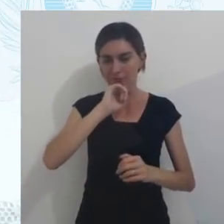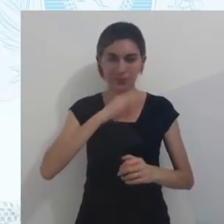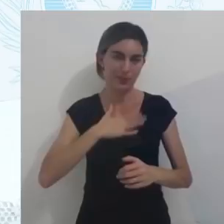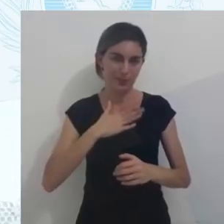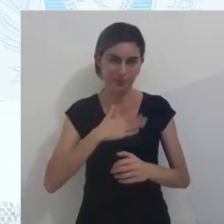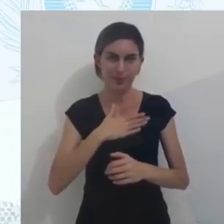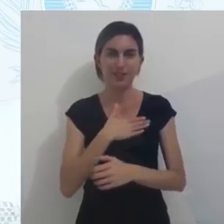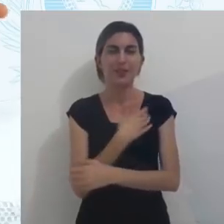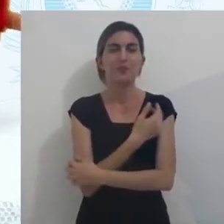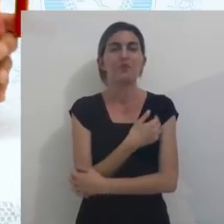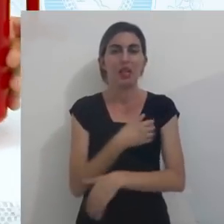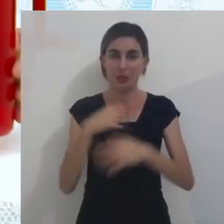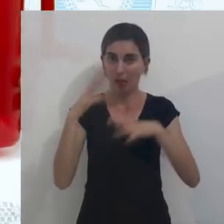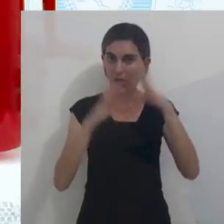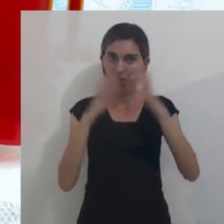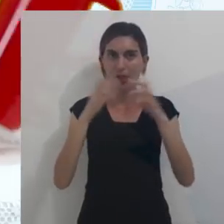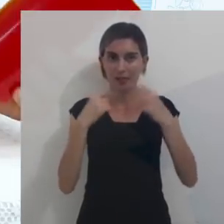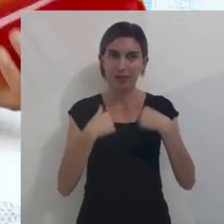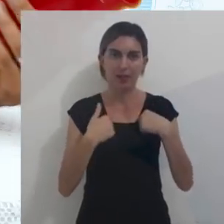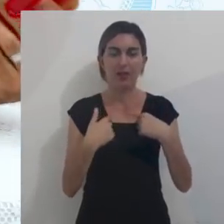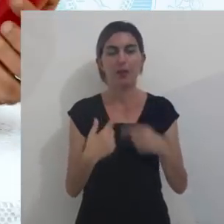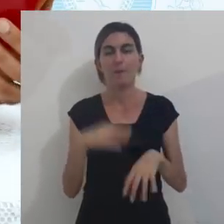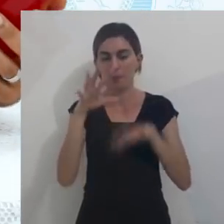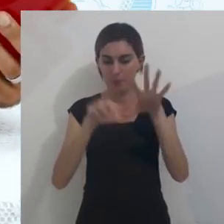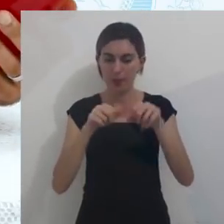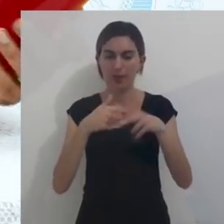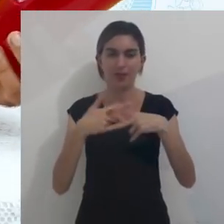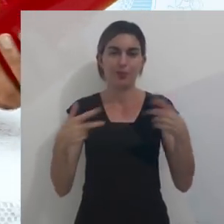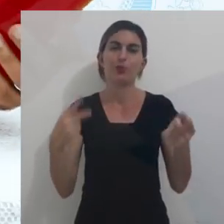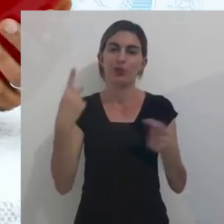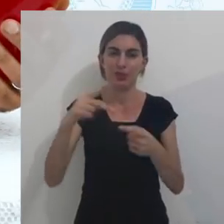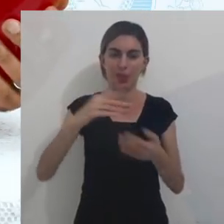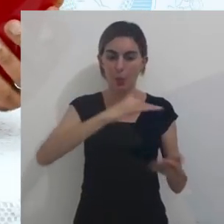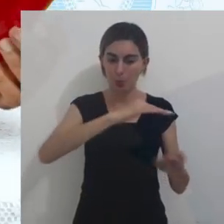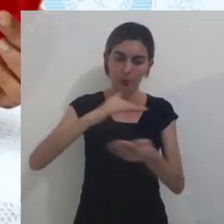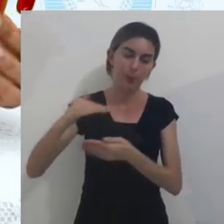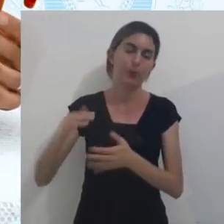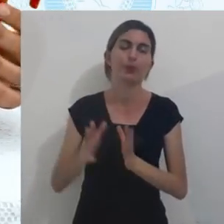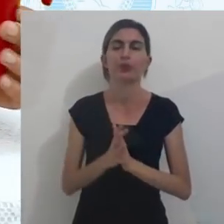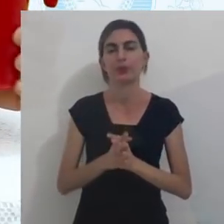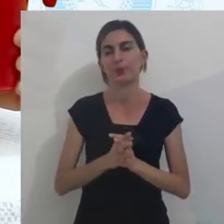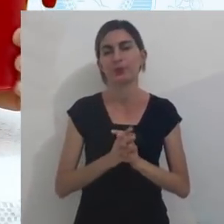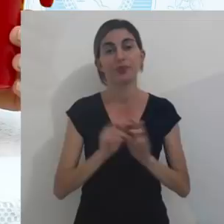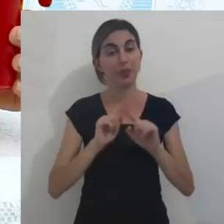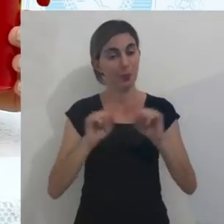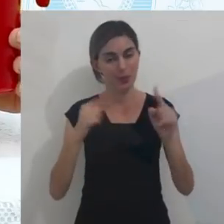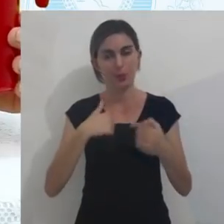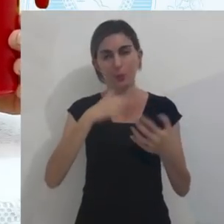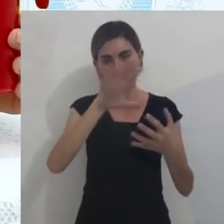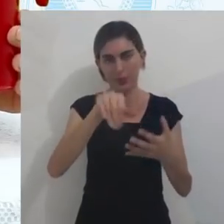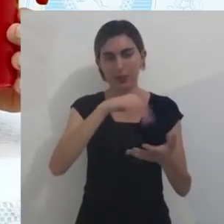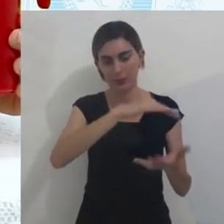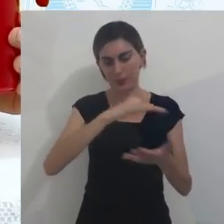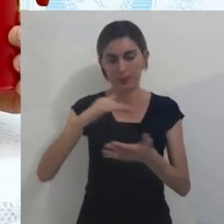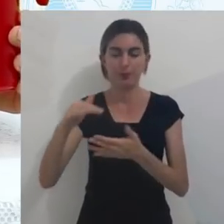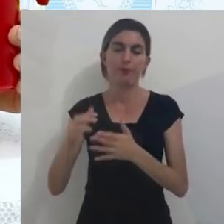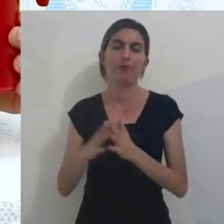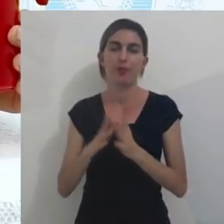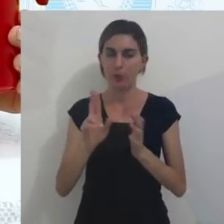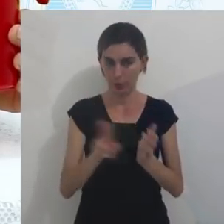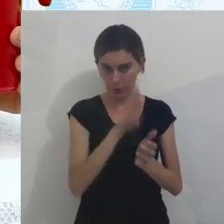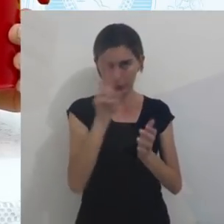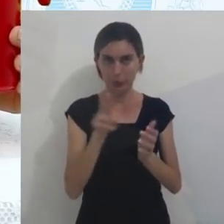né? Que ela até brigou comigo. Faça tudo, mas não pegue os potes de mamãe. Mas eu peguei esse potinho aqui que ela